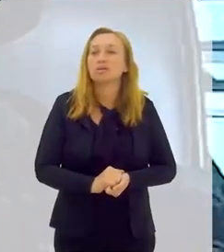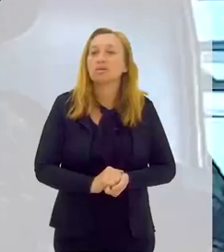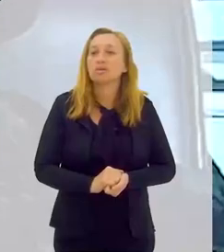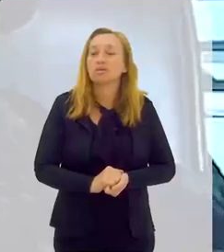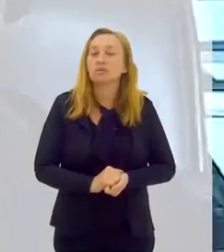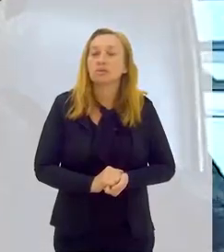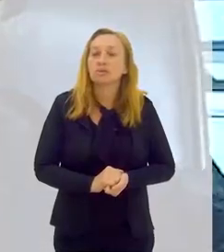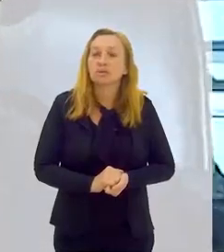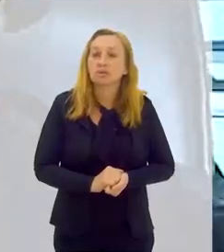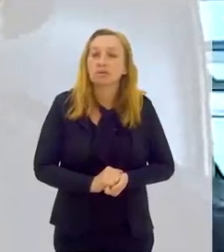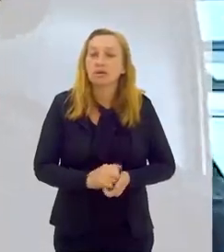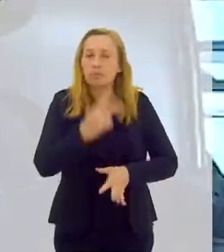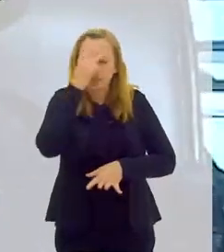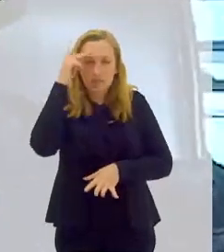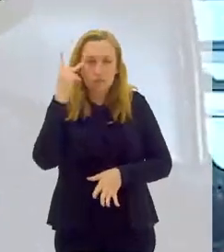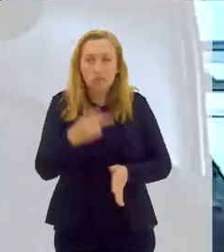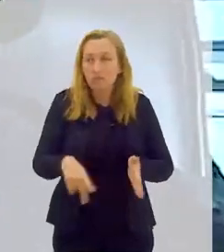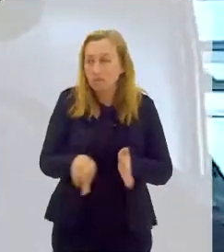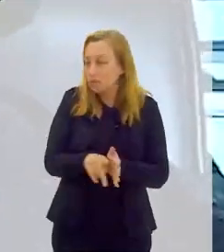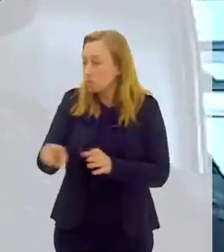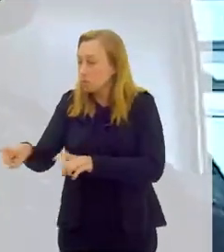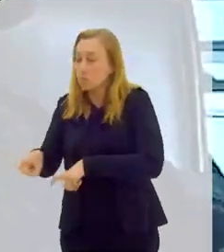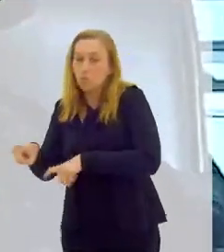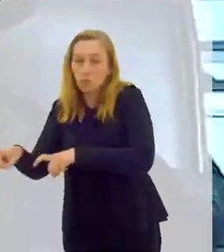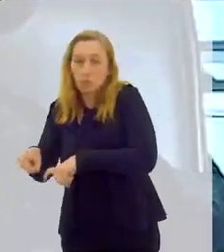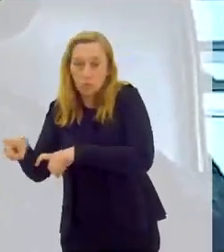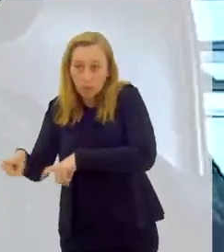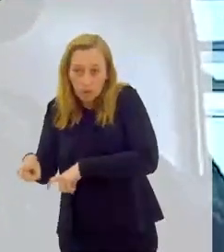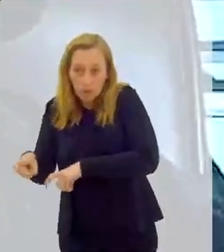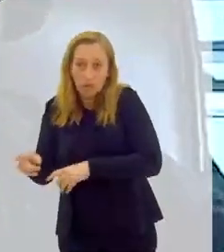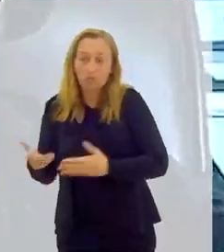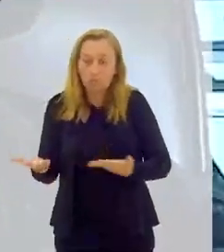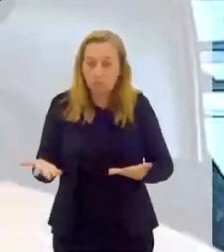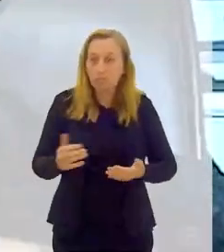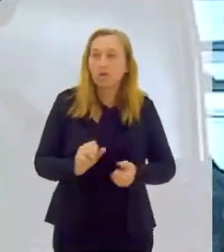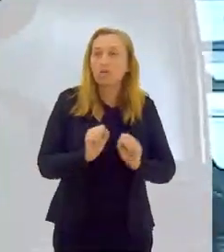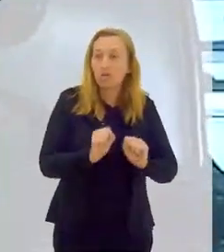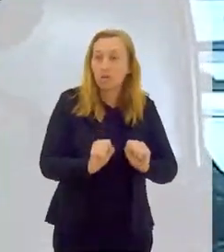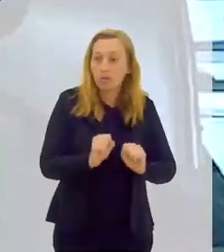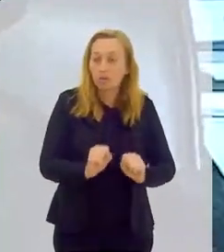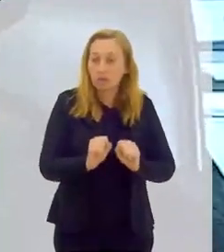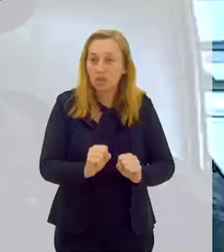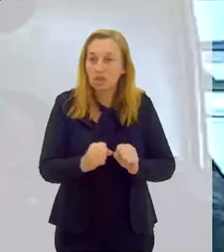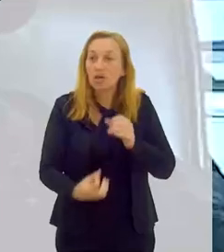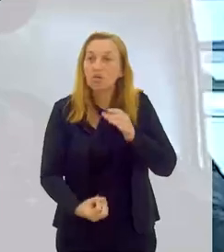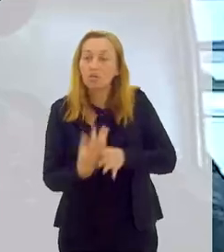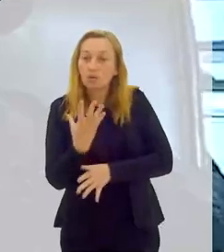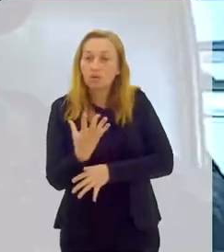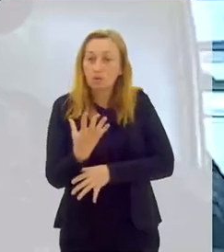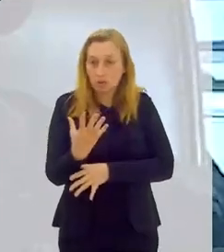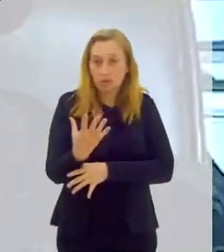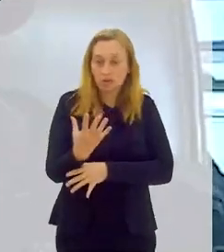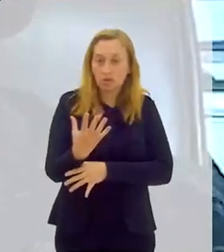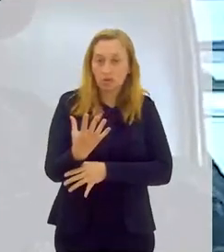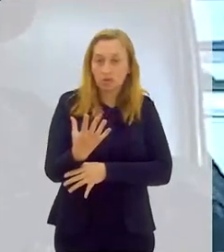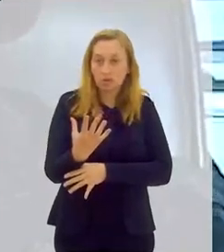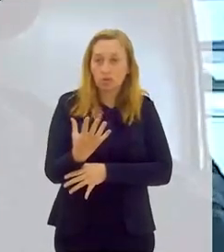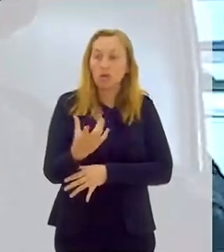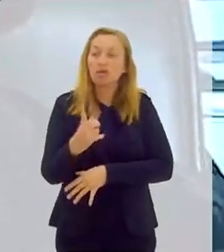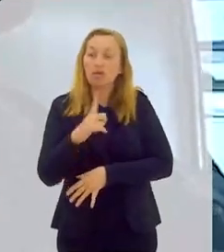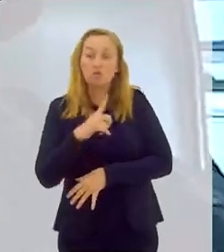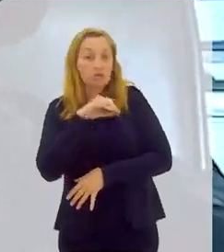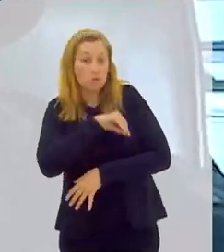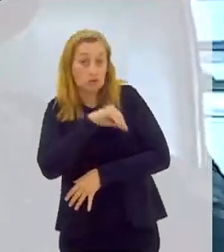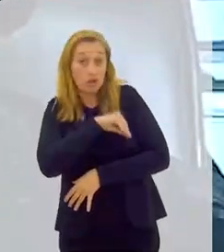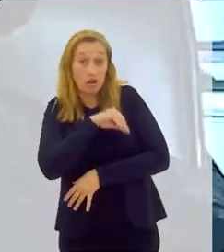Um camponês, uma pessoa do campo, que tem um espaço de terreno, ele tem um sistema para poder dividir na produção de peixe e tem uma